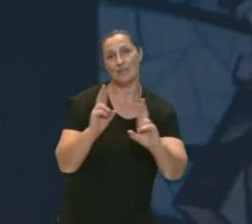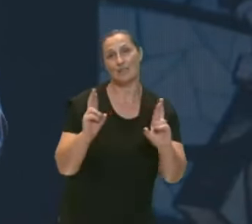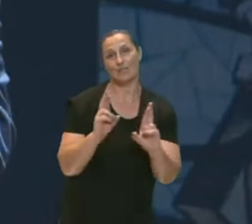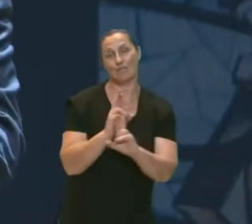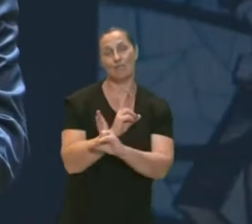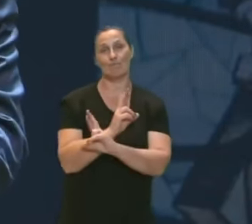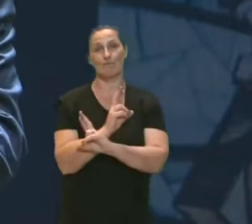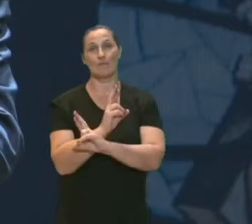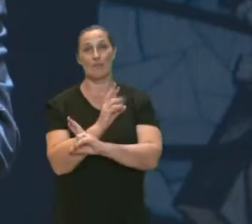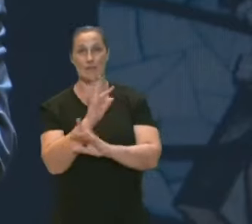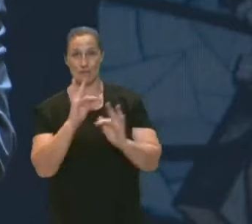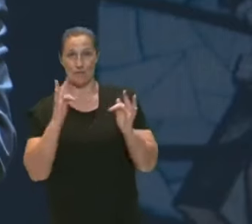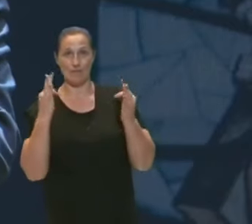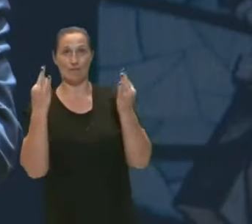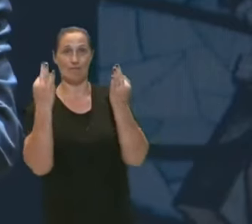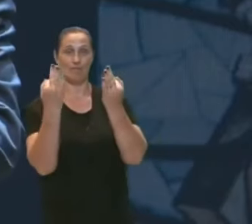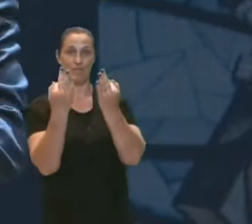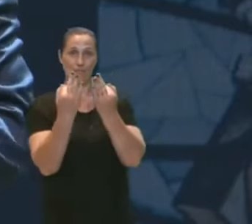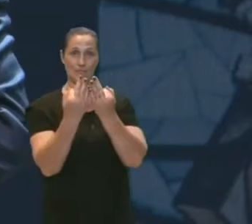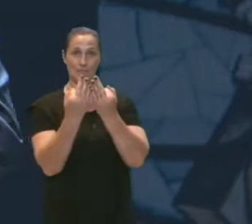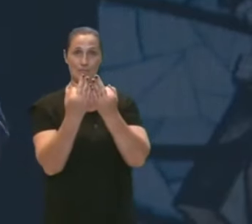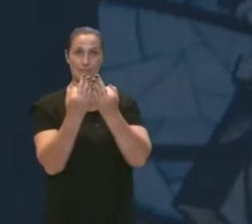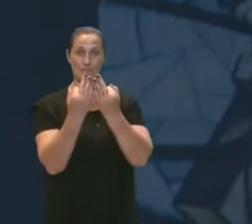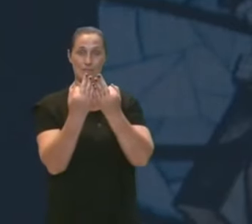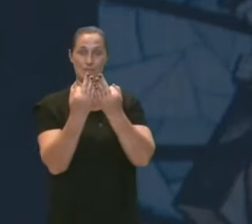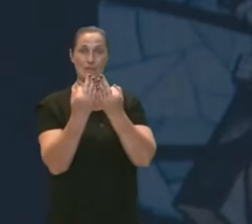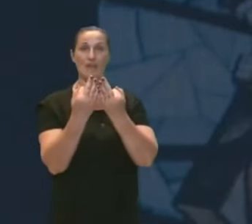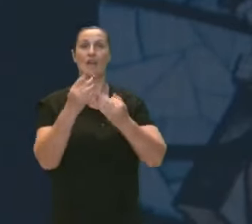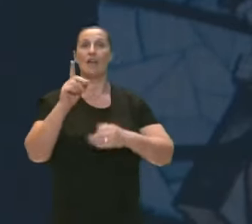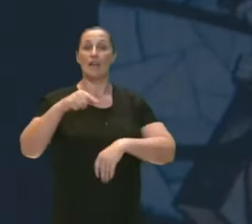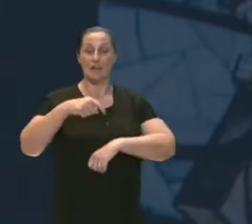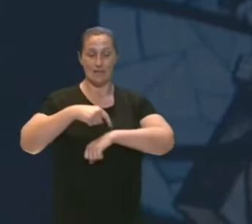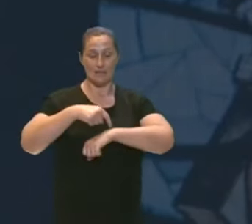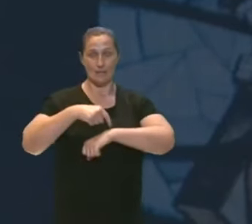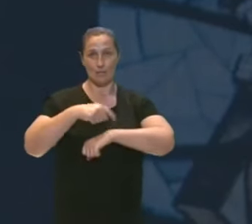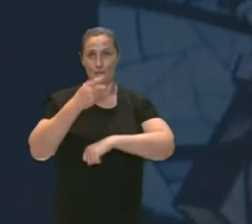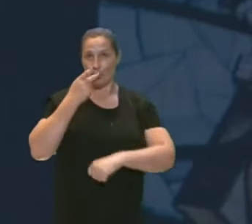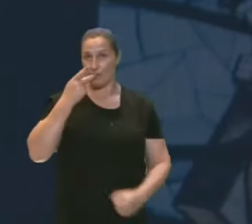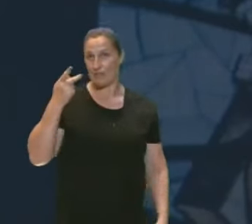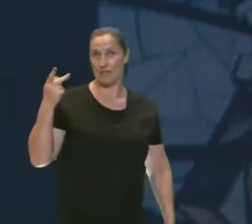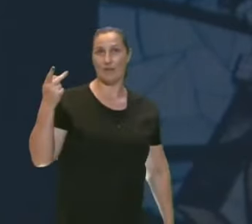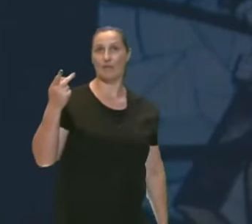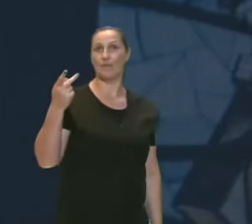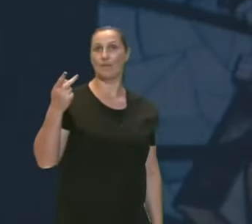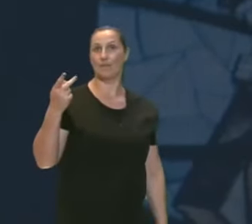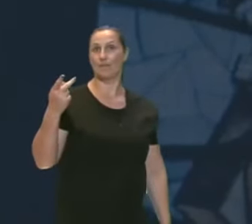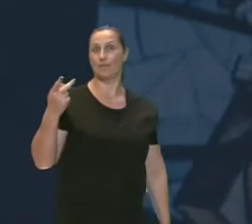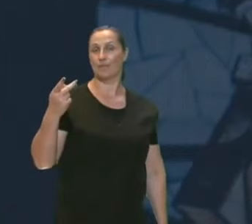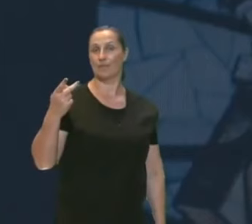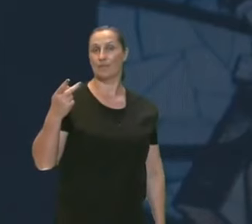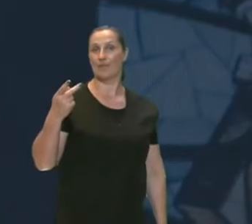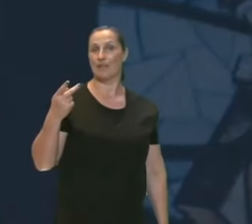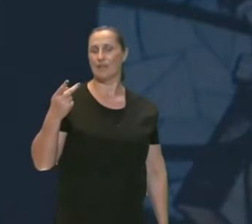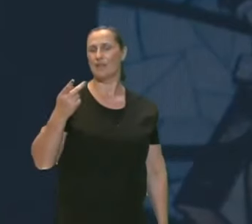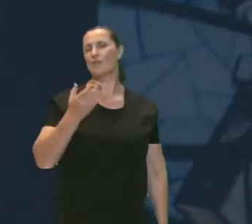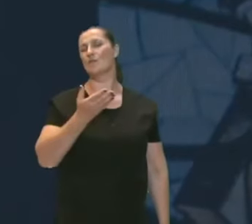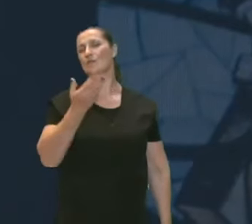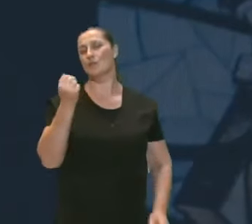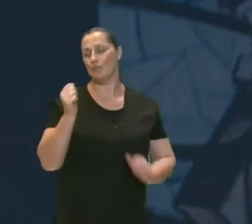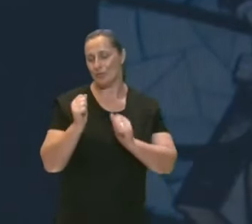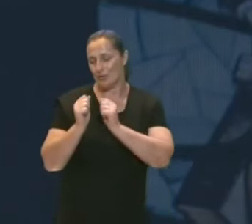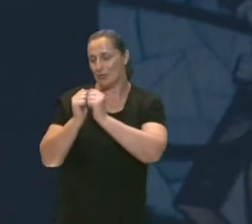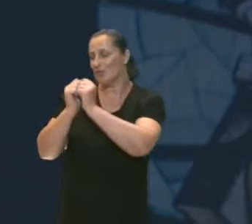na tua casa. É tempo de dizer, ei, vamos à presença